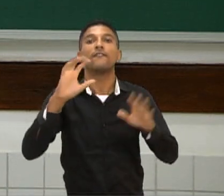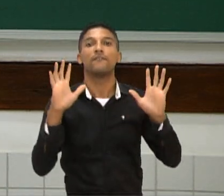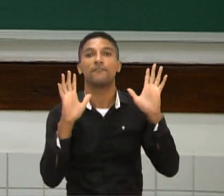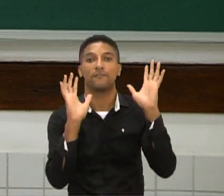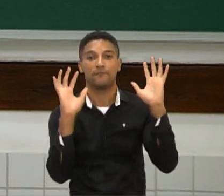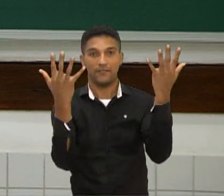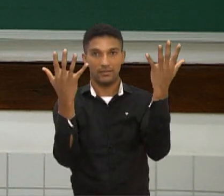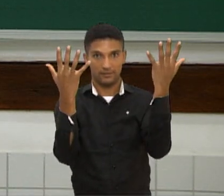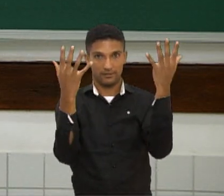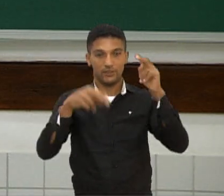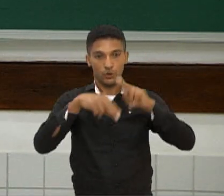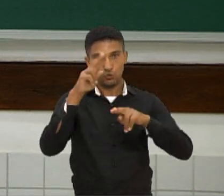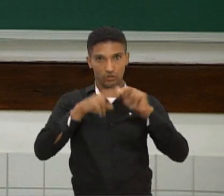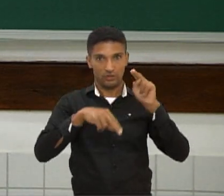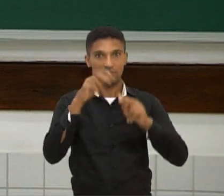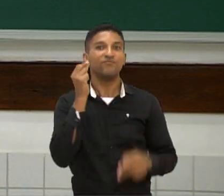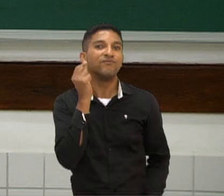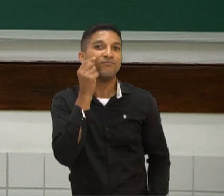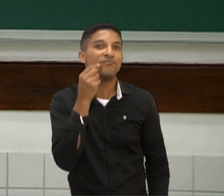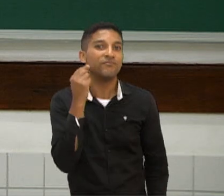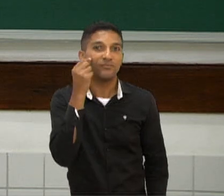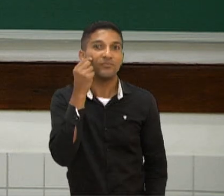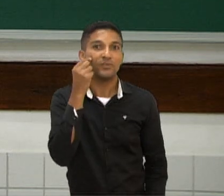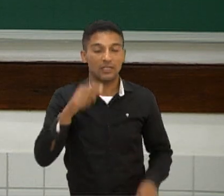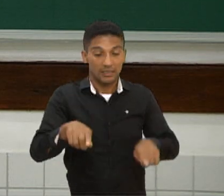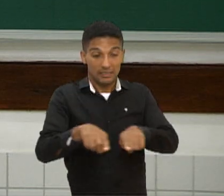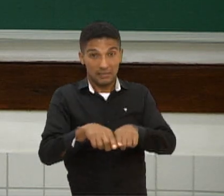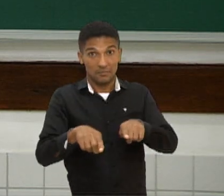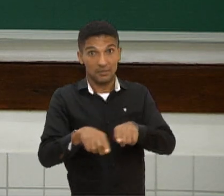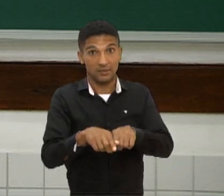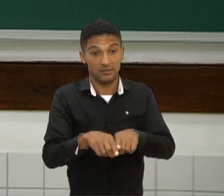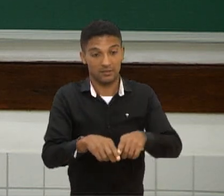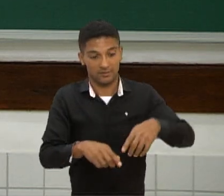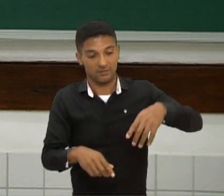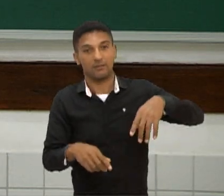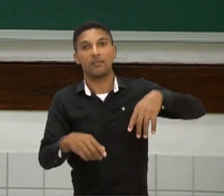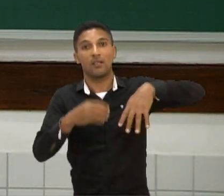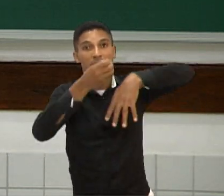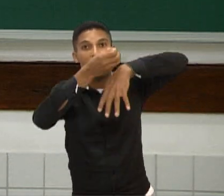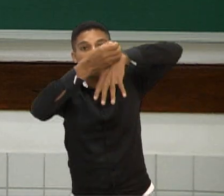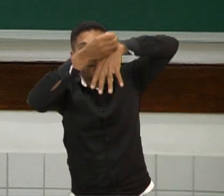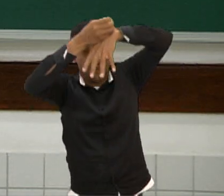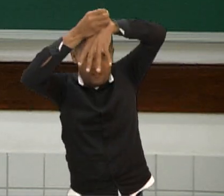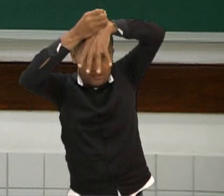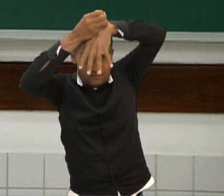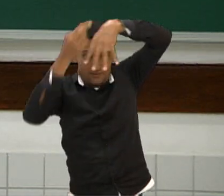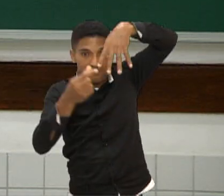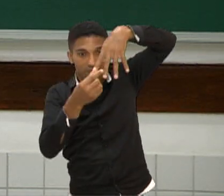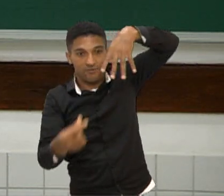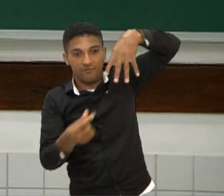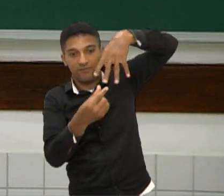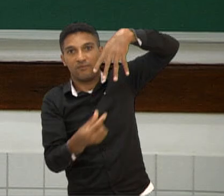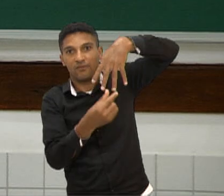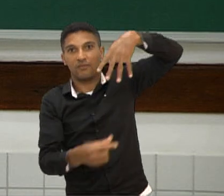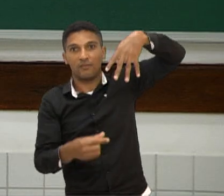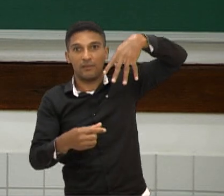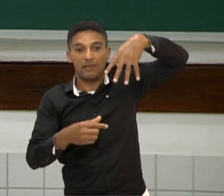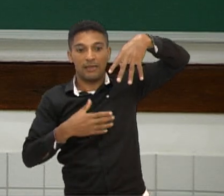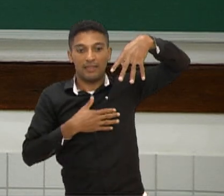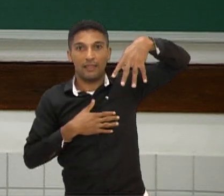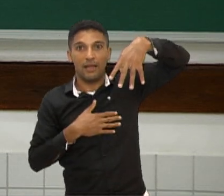a dança de fitas, realizada geralmente no dia de Santo Reis. Então, espero que vocês